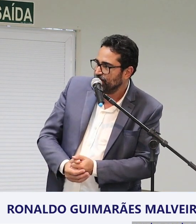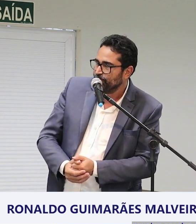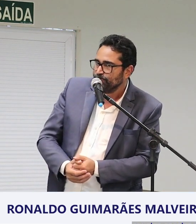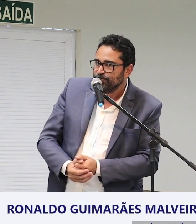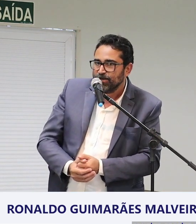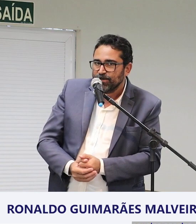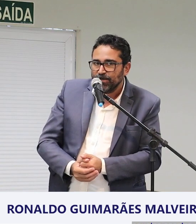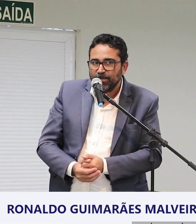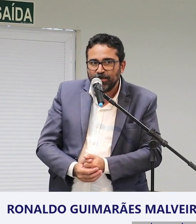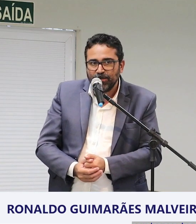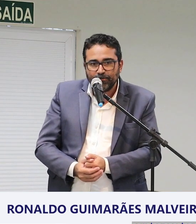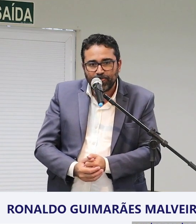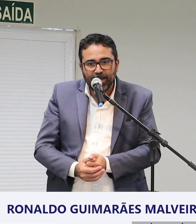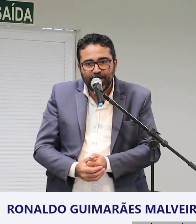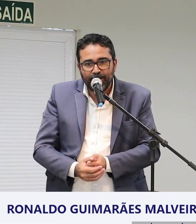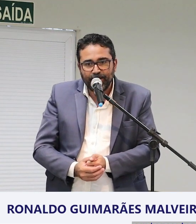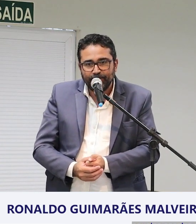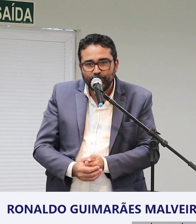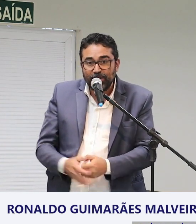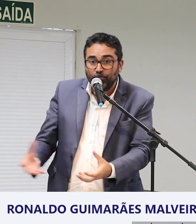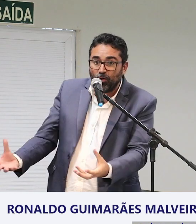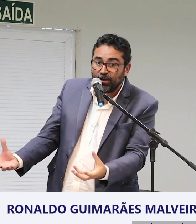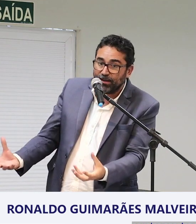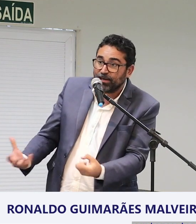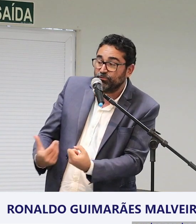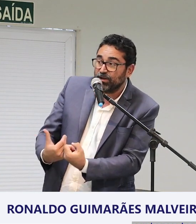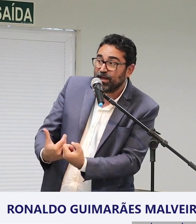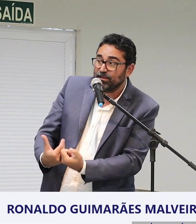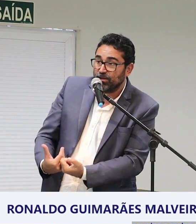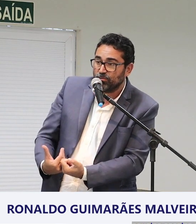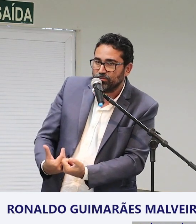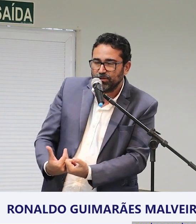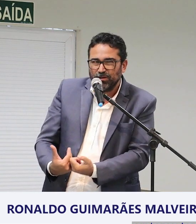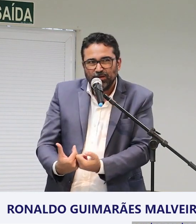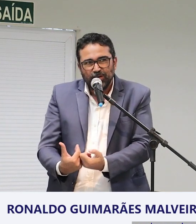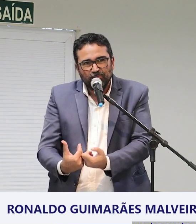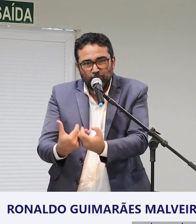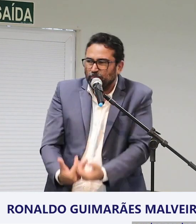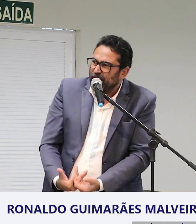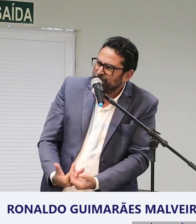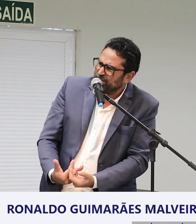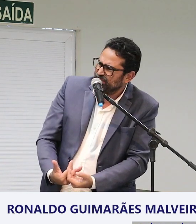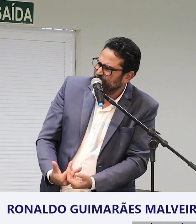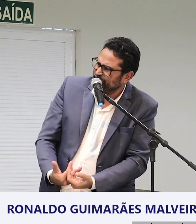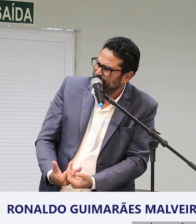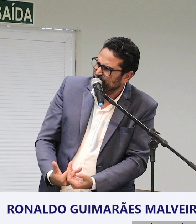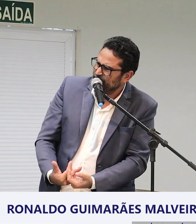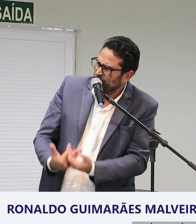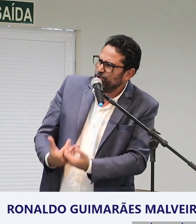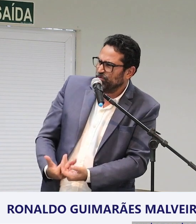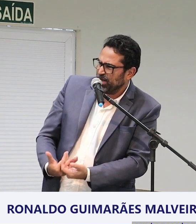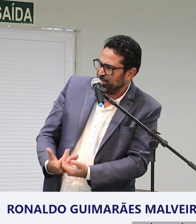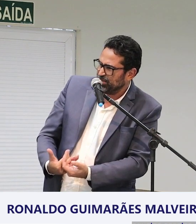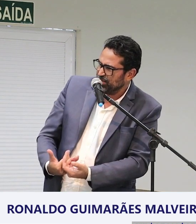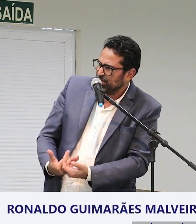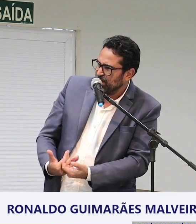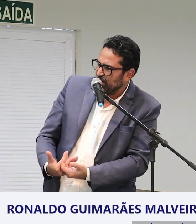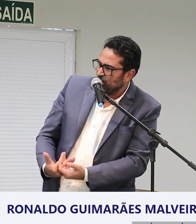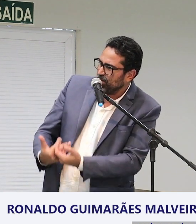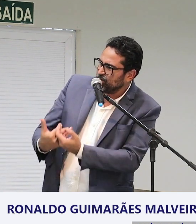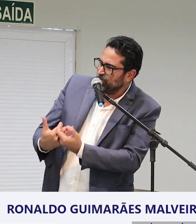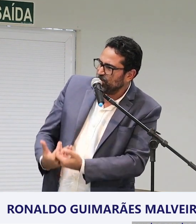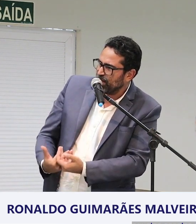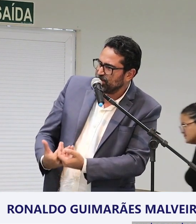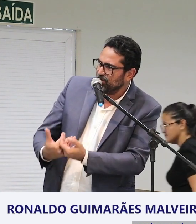importância e eh embora elas tenham ficado leico muito baixas muito baixas